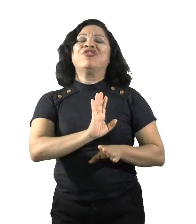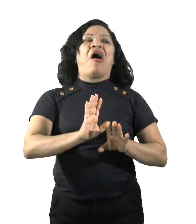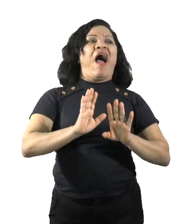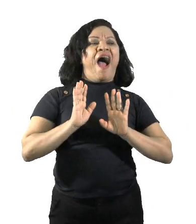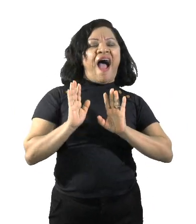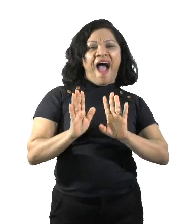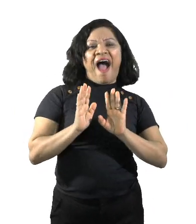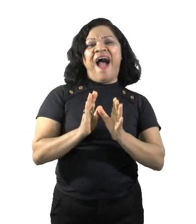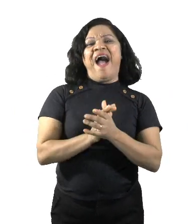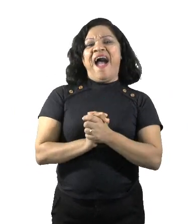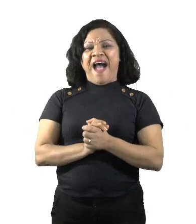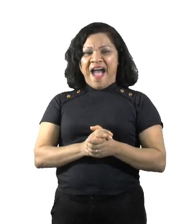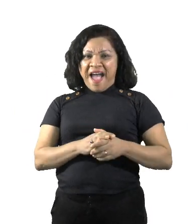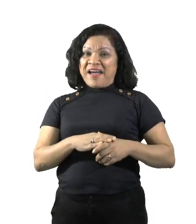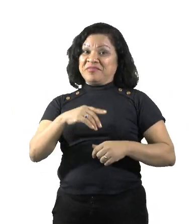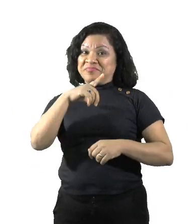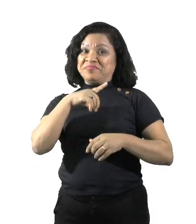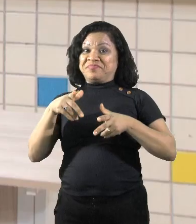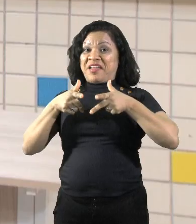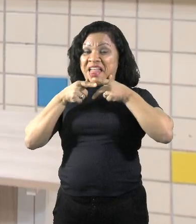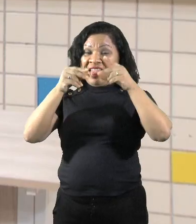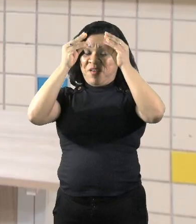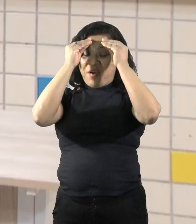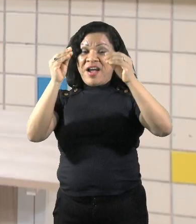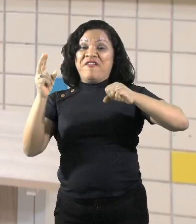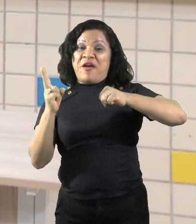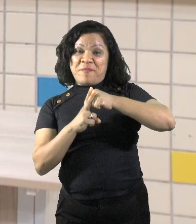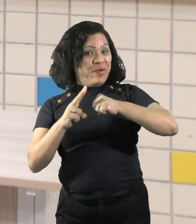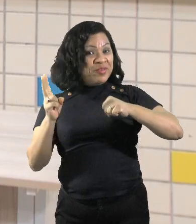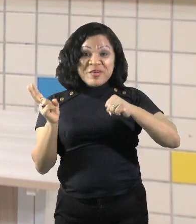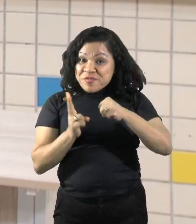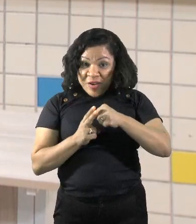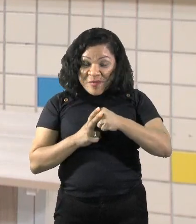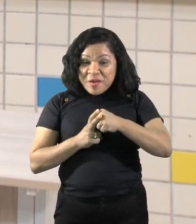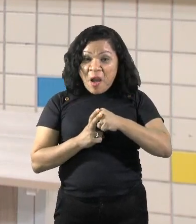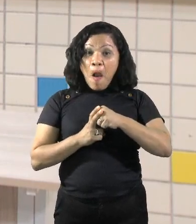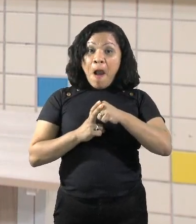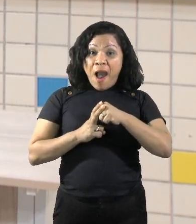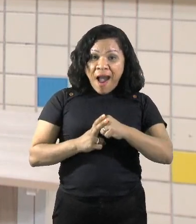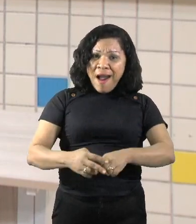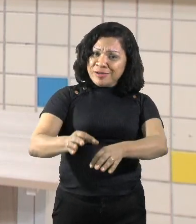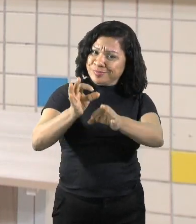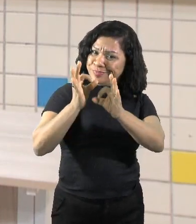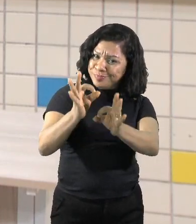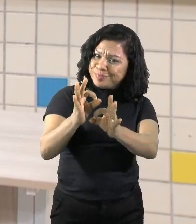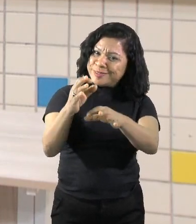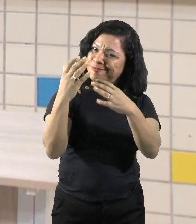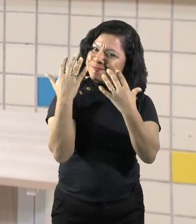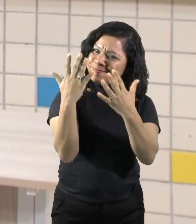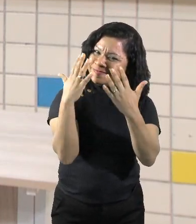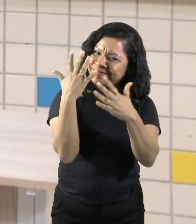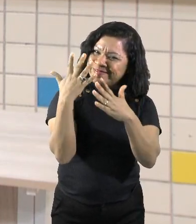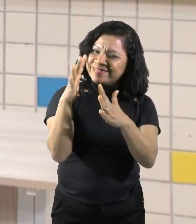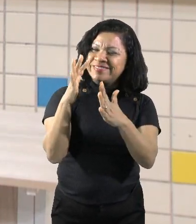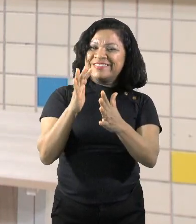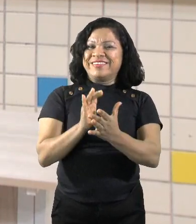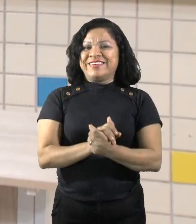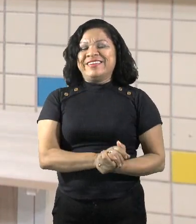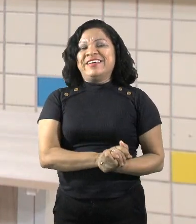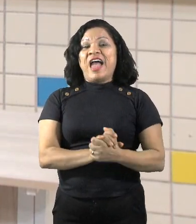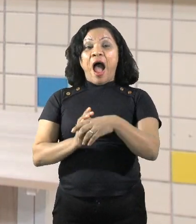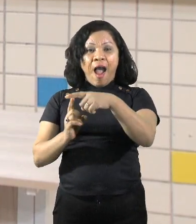linguagem verbal e não verbal ao mesmo tempo. E vocês estão corretos, parabéns! A esse tipo